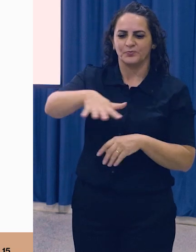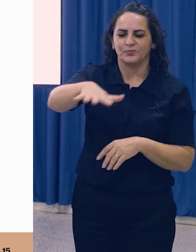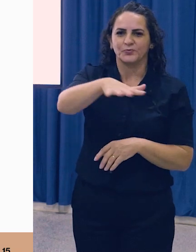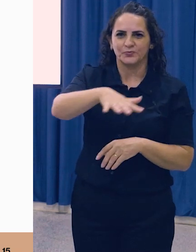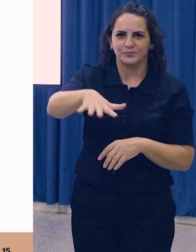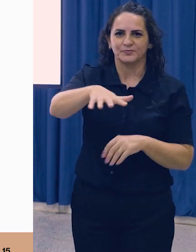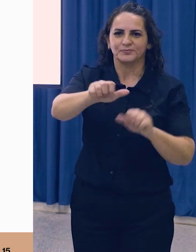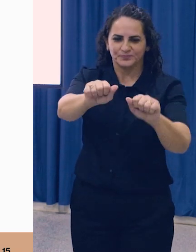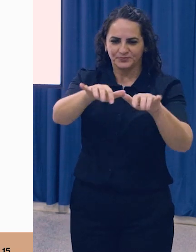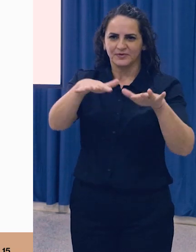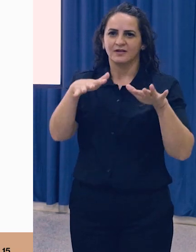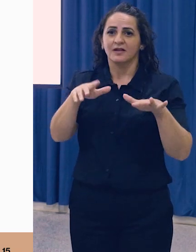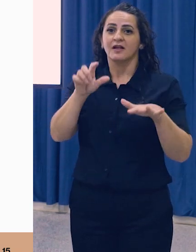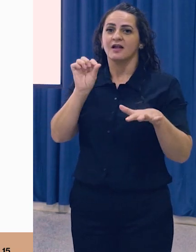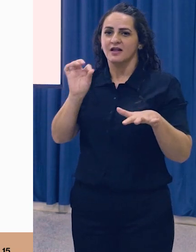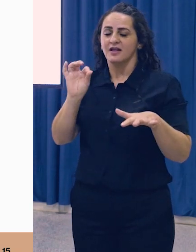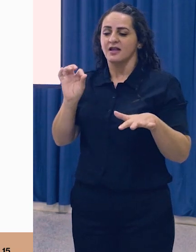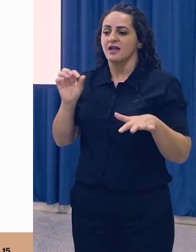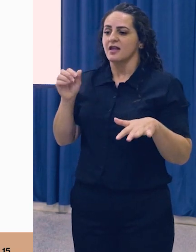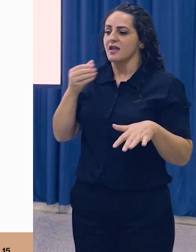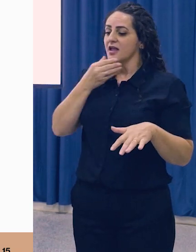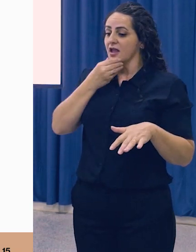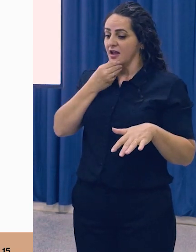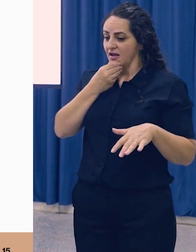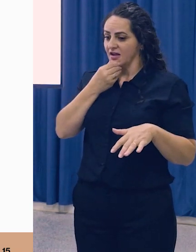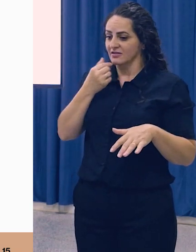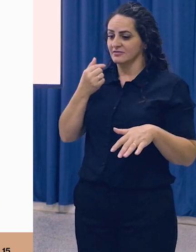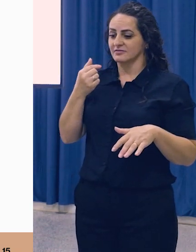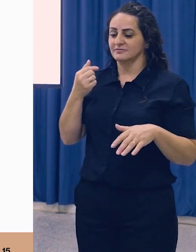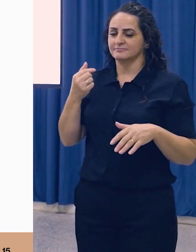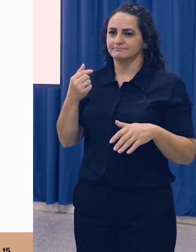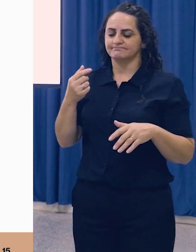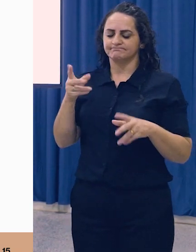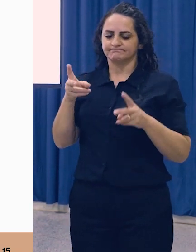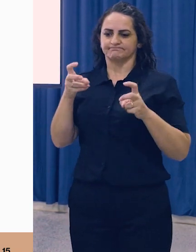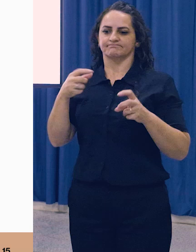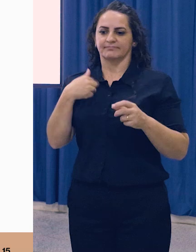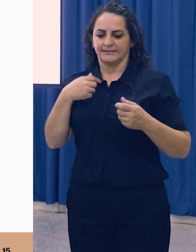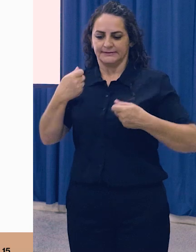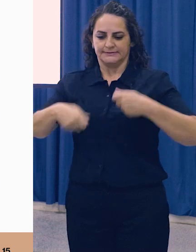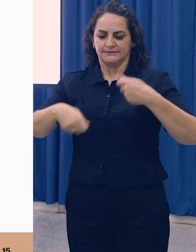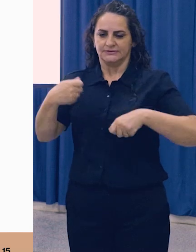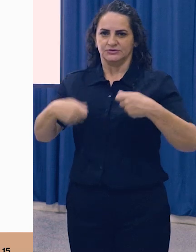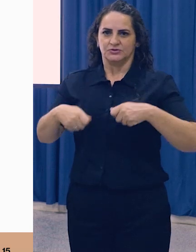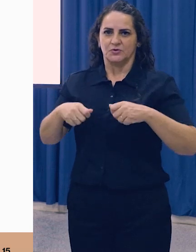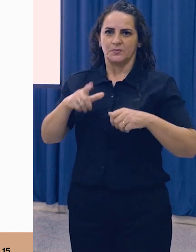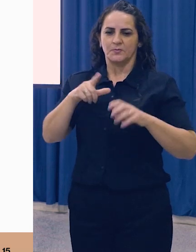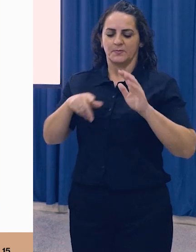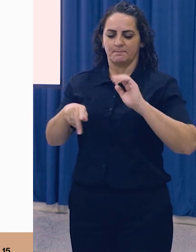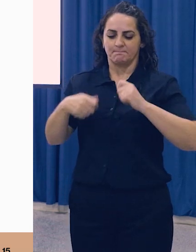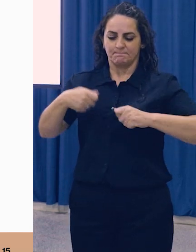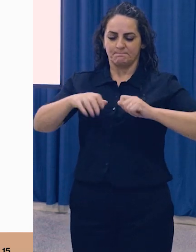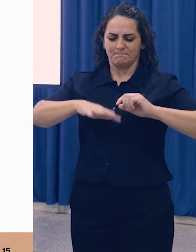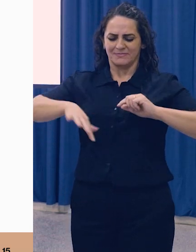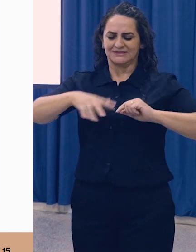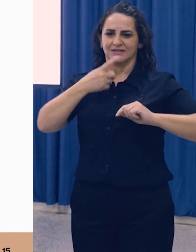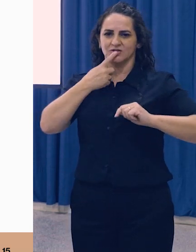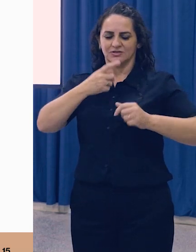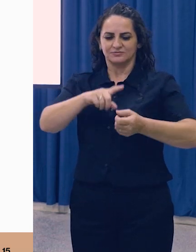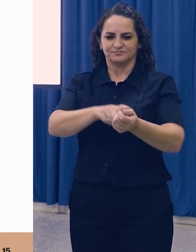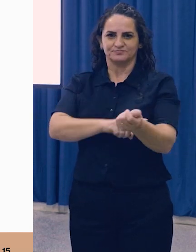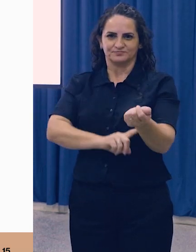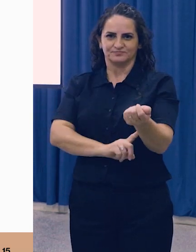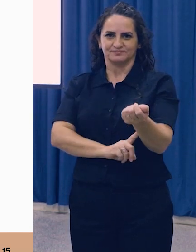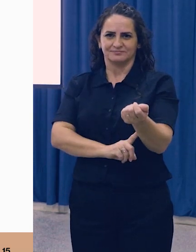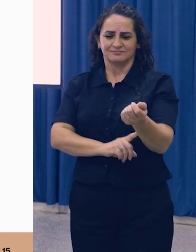ele me fez tocar hoje. Era uma frase com um fundo de uma bateria ensanguentada, né? Mostrando como foi